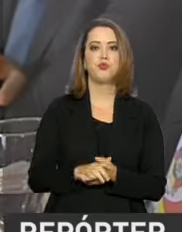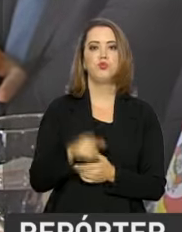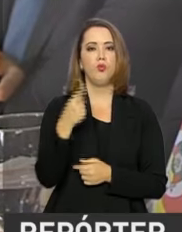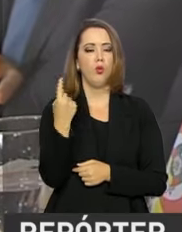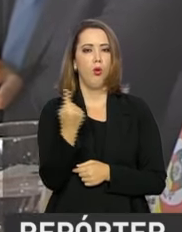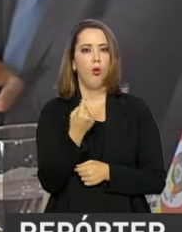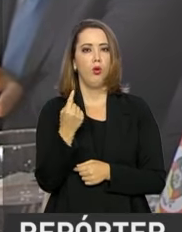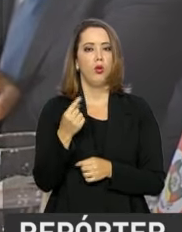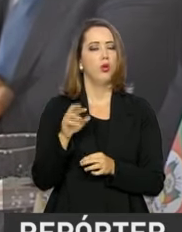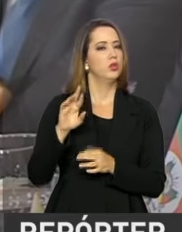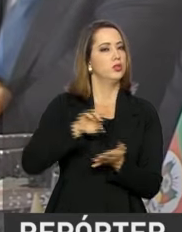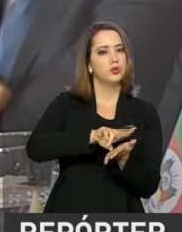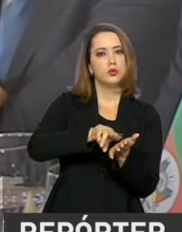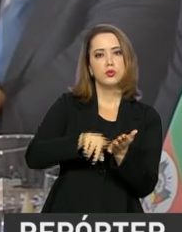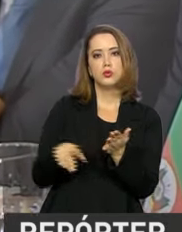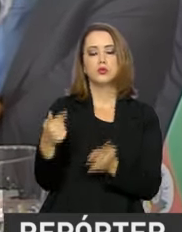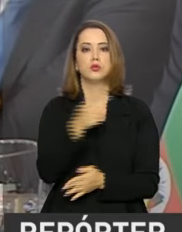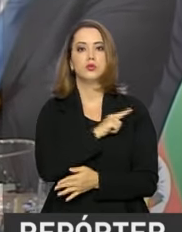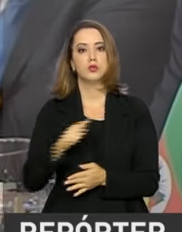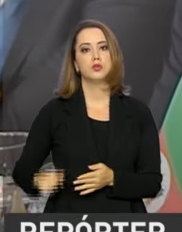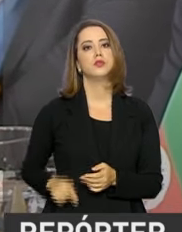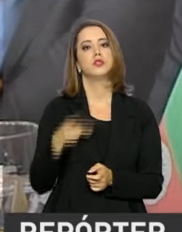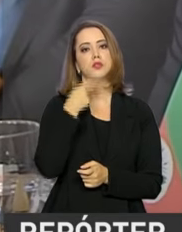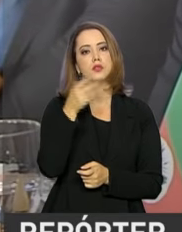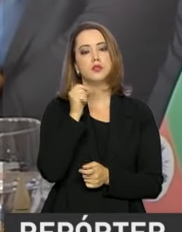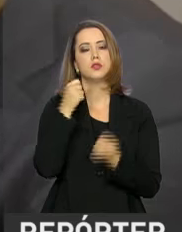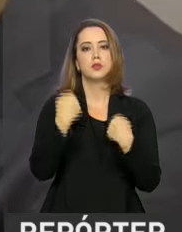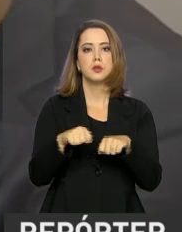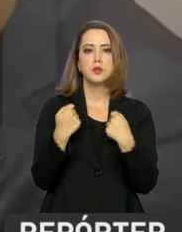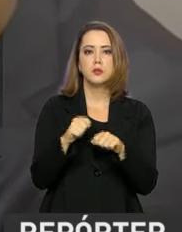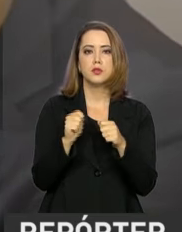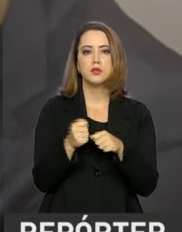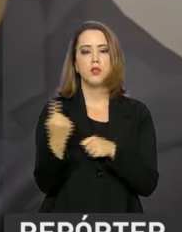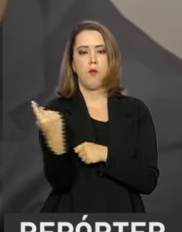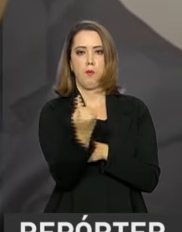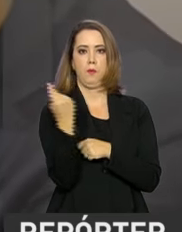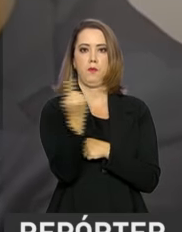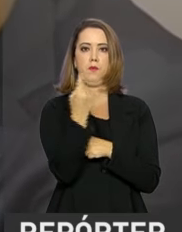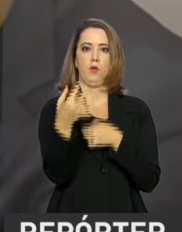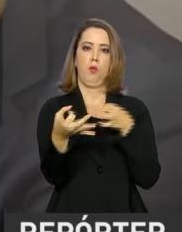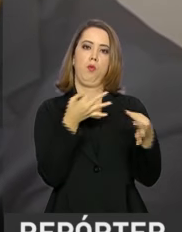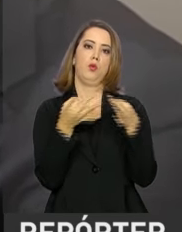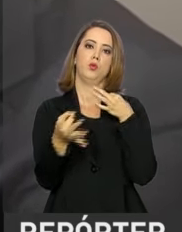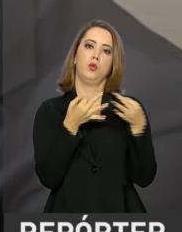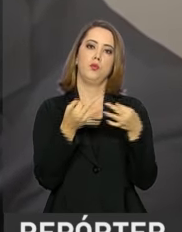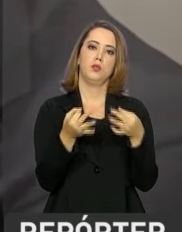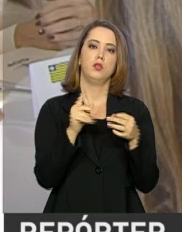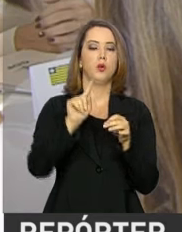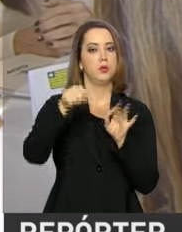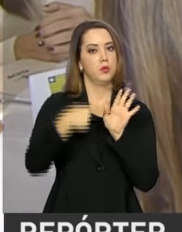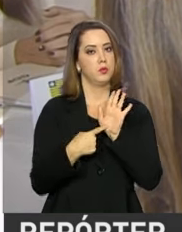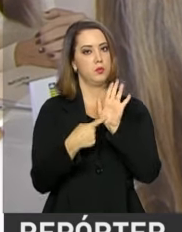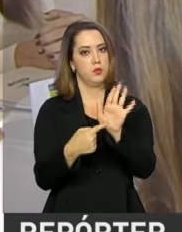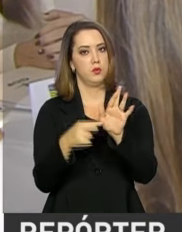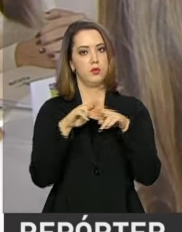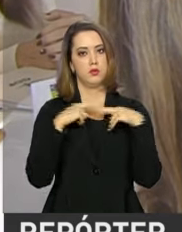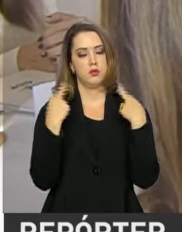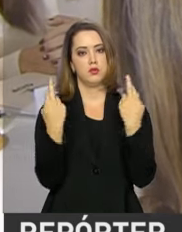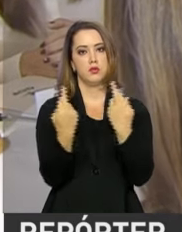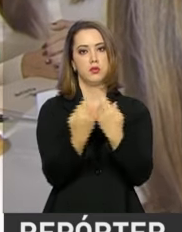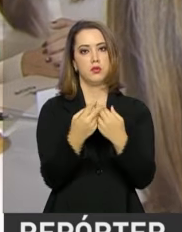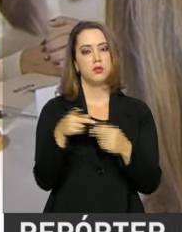os governadores chegaram à conclusão que precisavam ter uma pauta comum para apresentar na reunião que levasse em